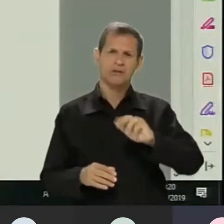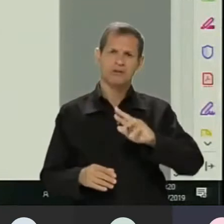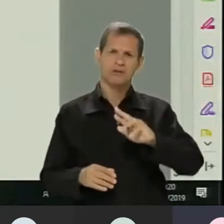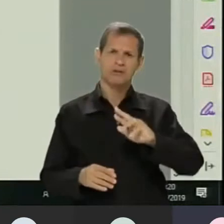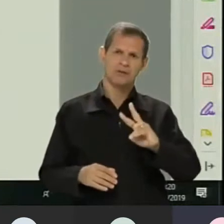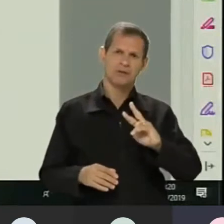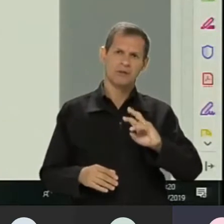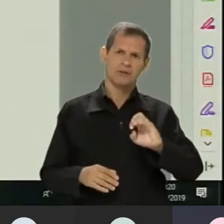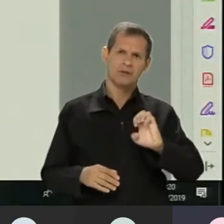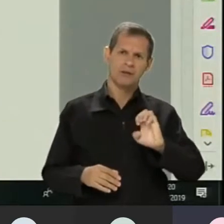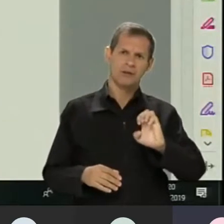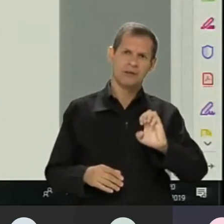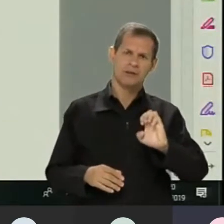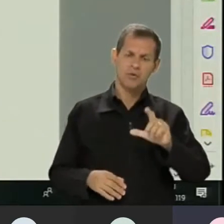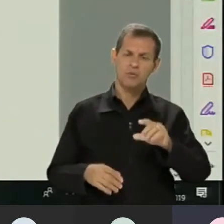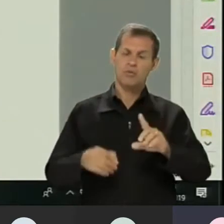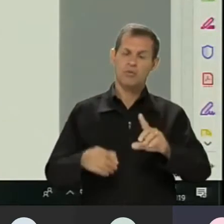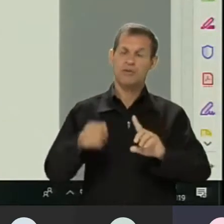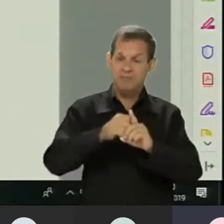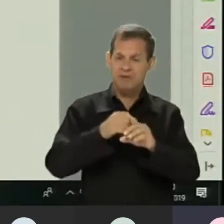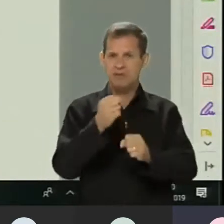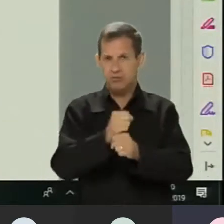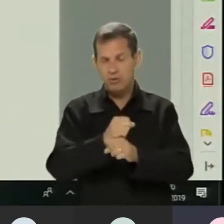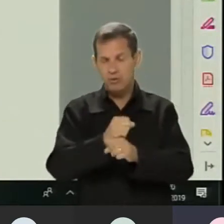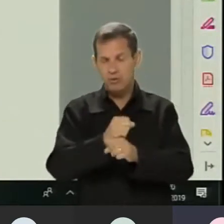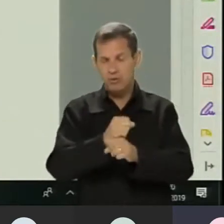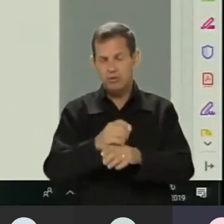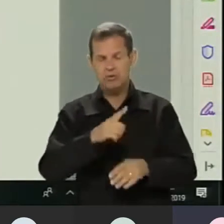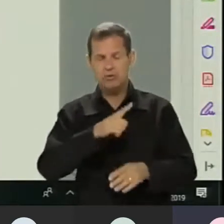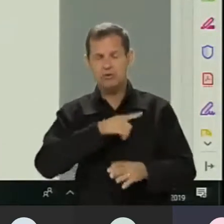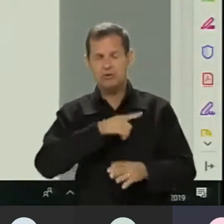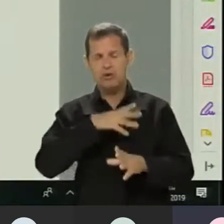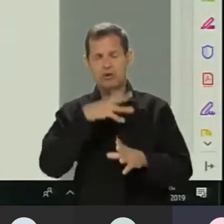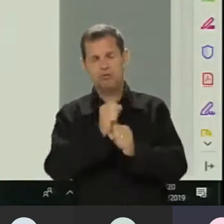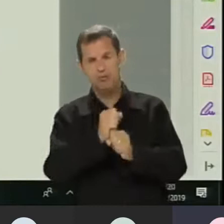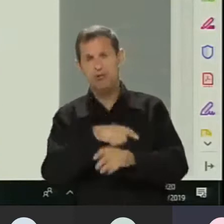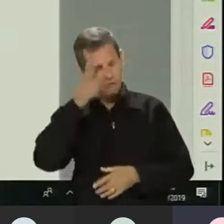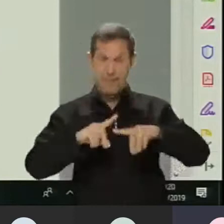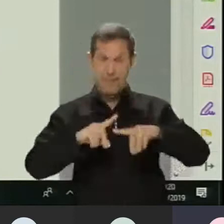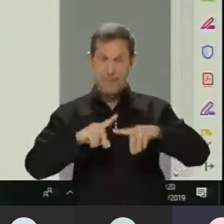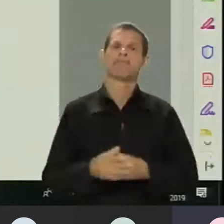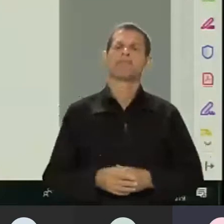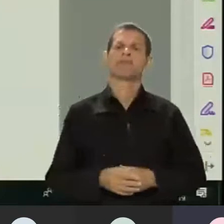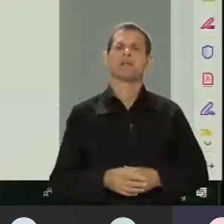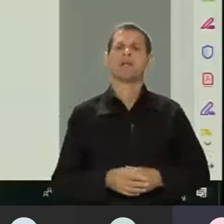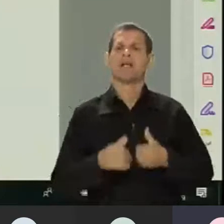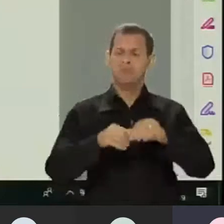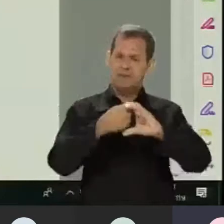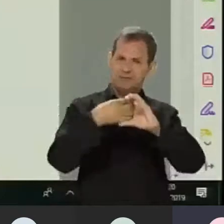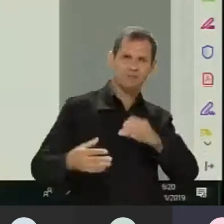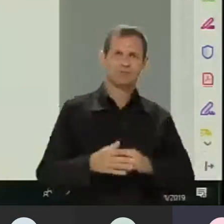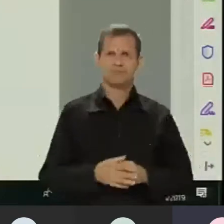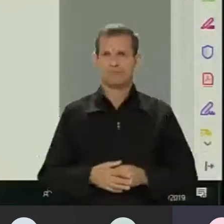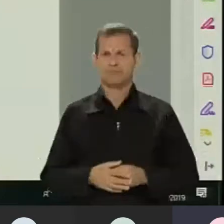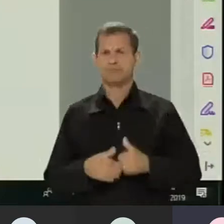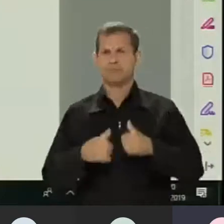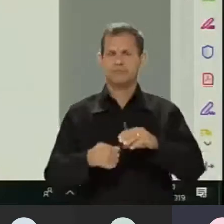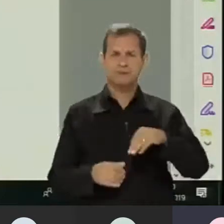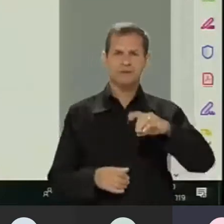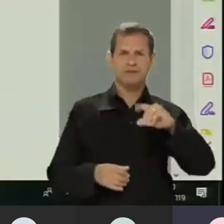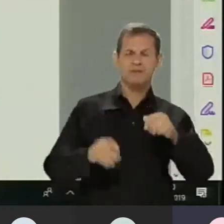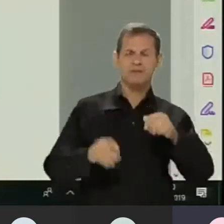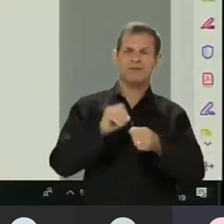variáveis de mês a mês durante anos para chegar em conta na média, que aí a gente consegue ver aqui que para essas características e para